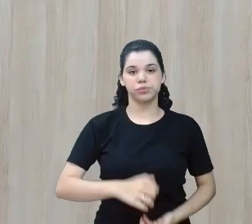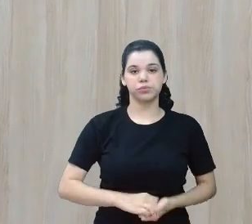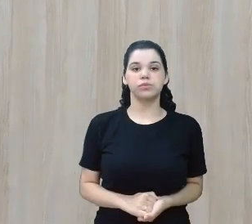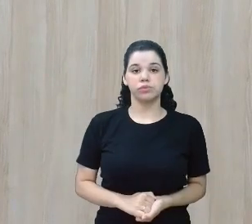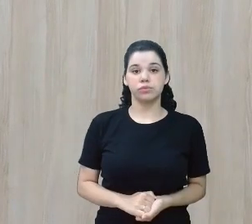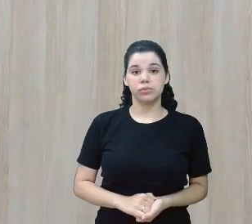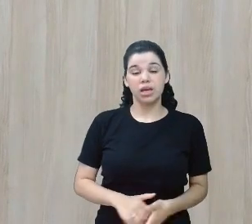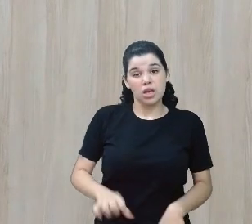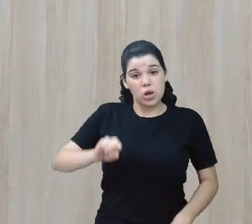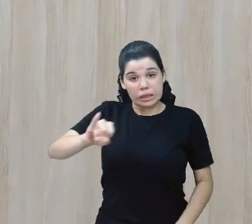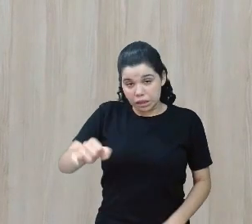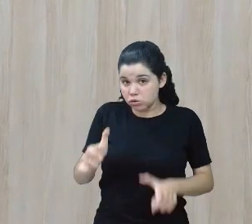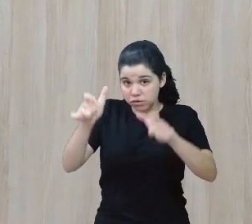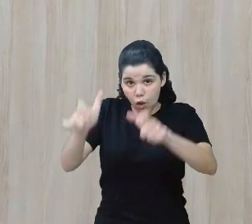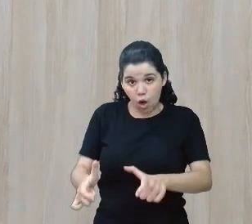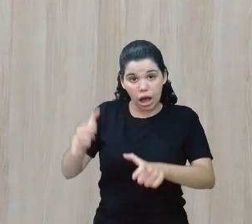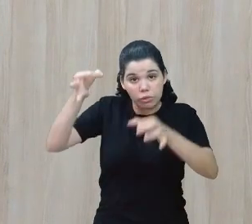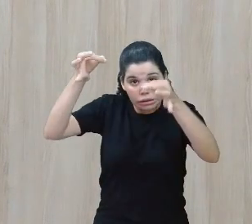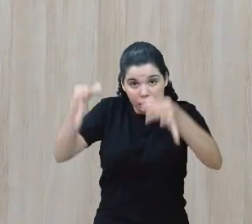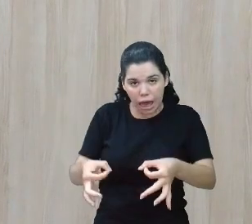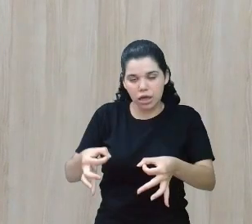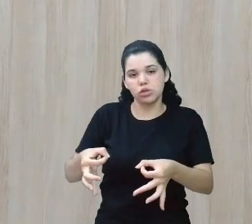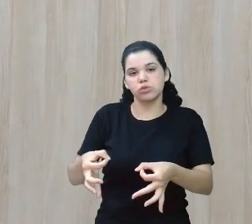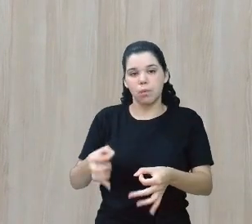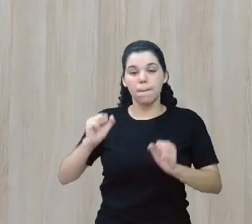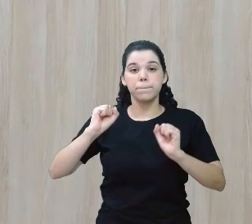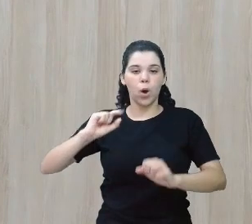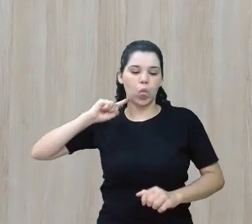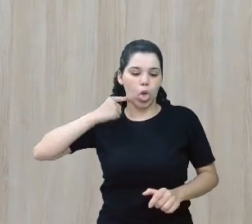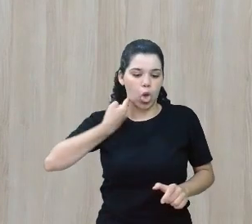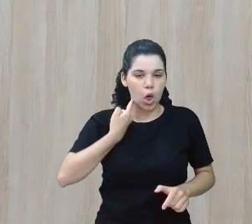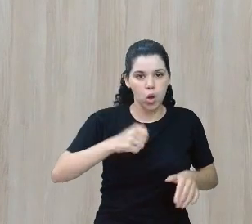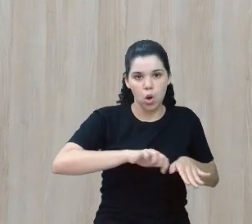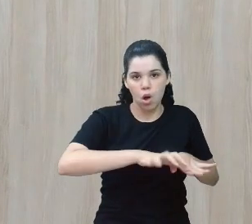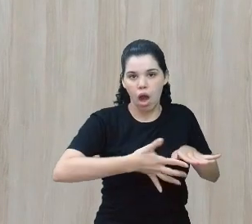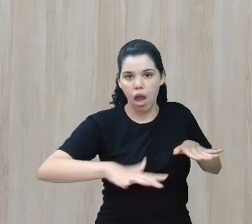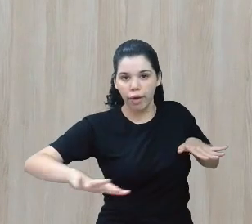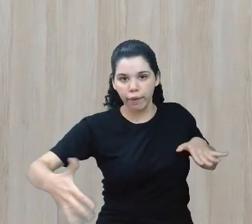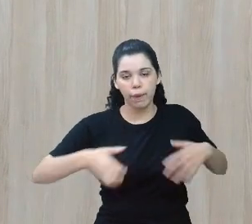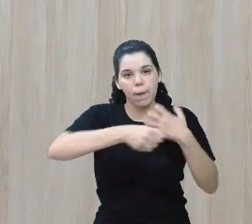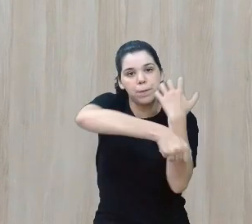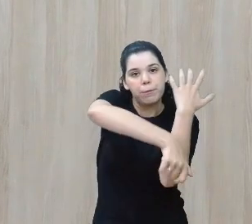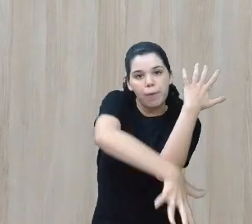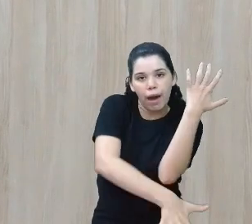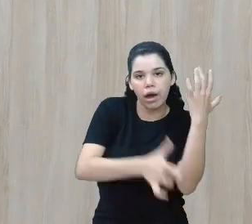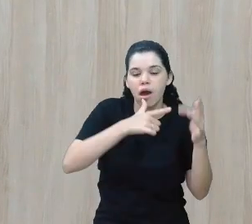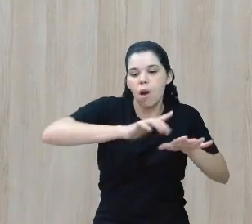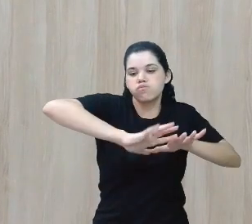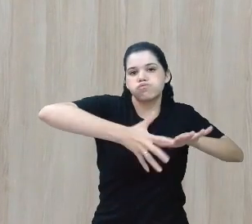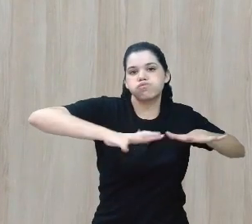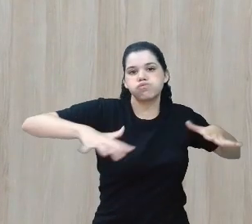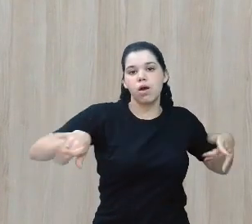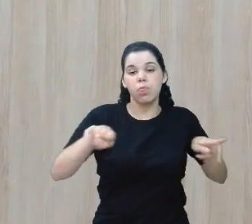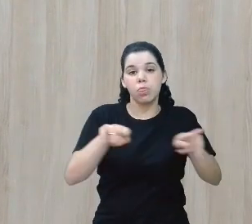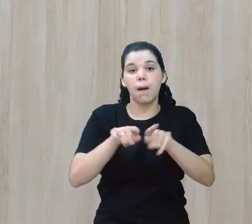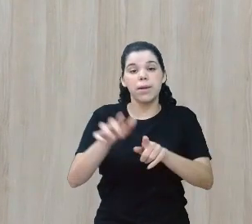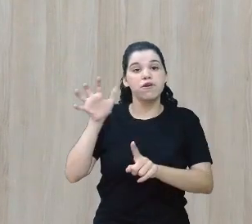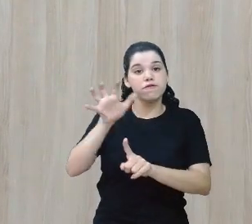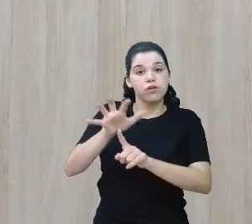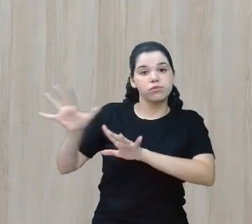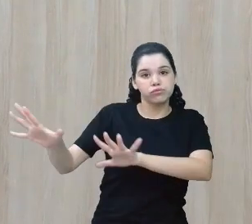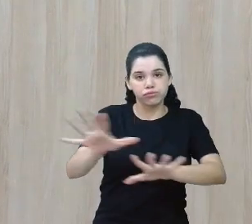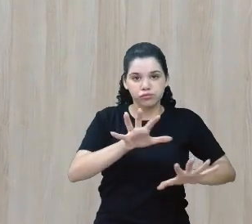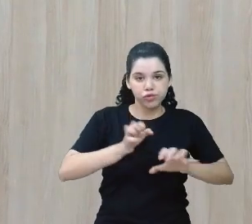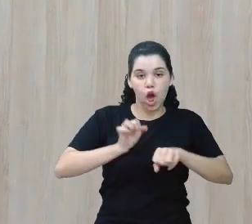descarte incorreto desses resíduos polui rios, mangues e até oceanos, além de provocar diversas doenças, como zika